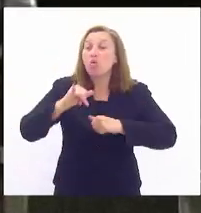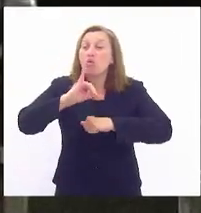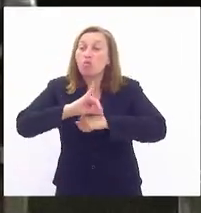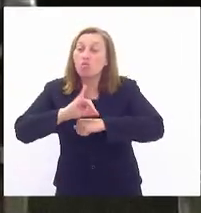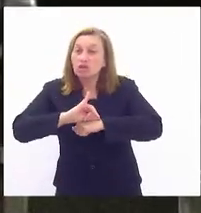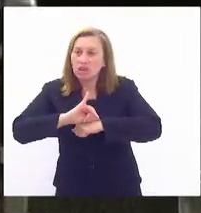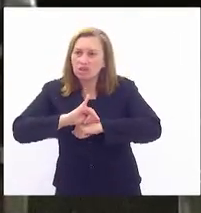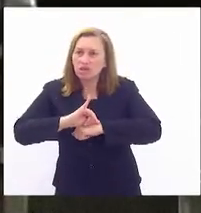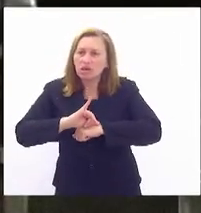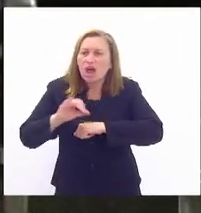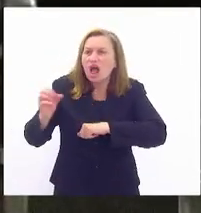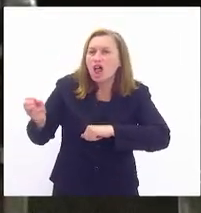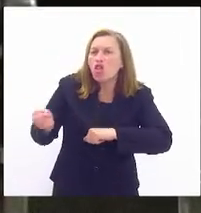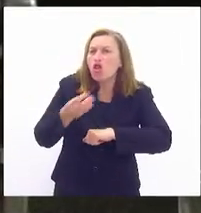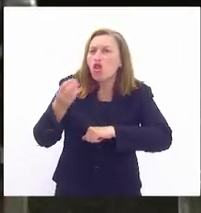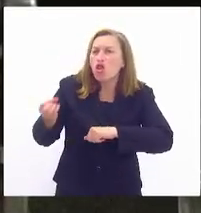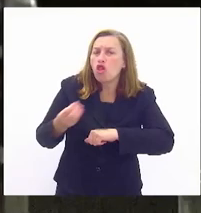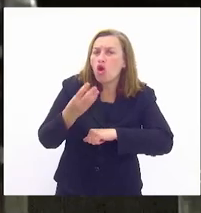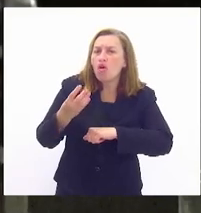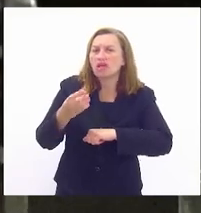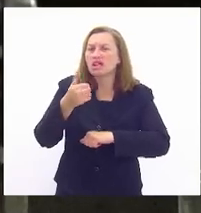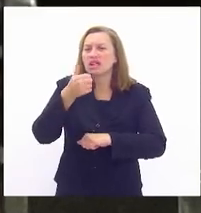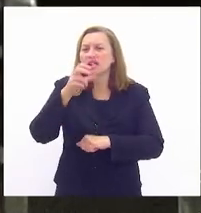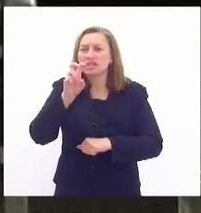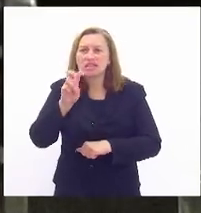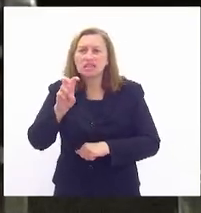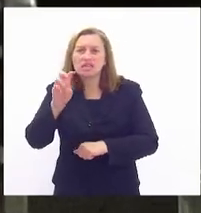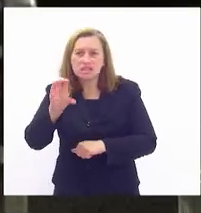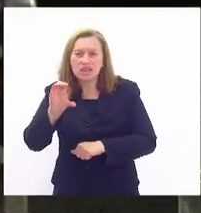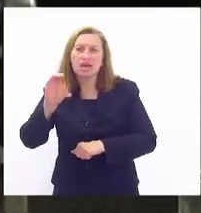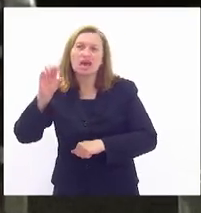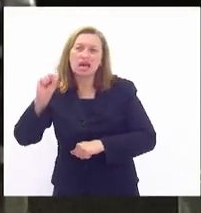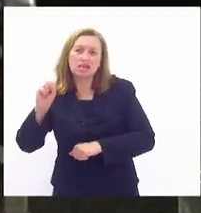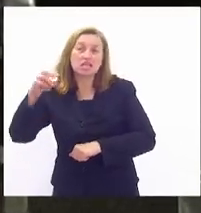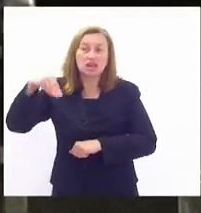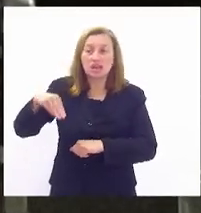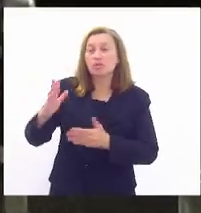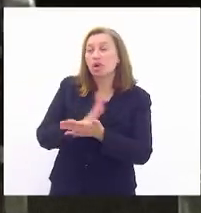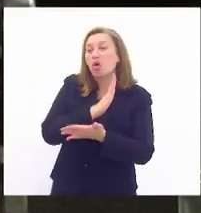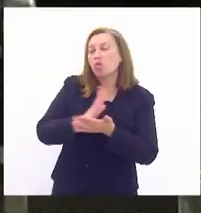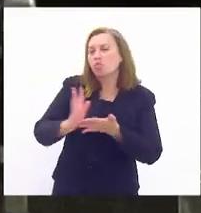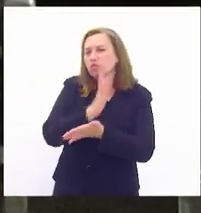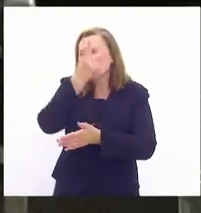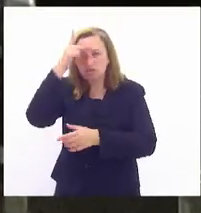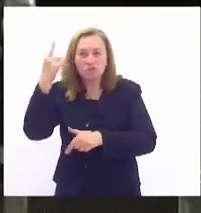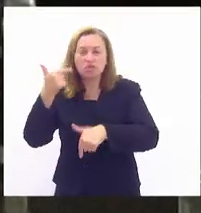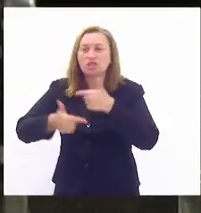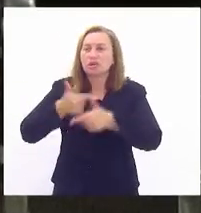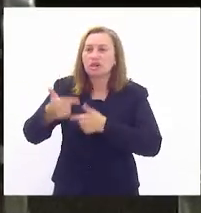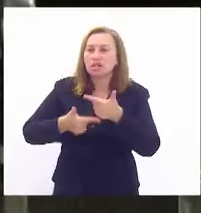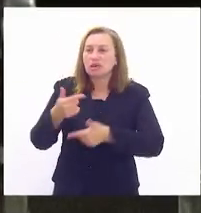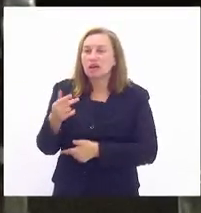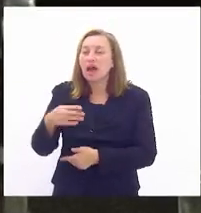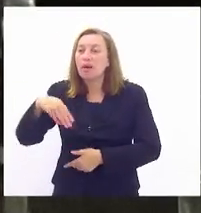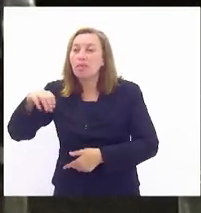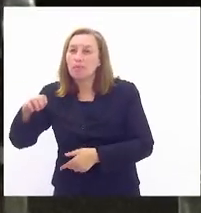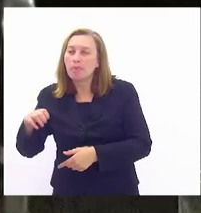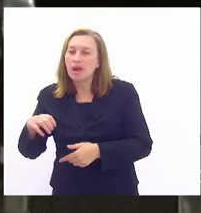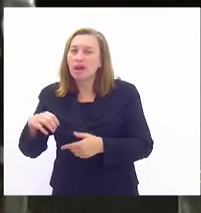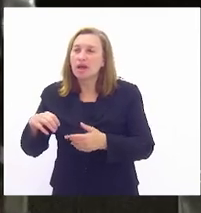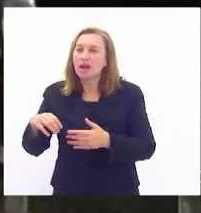irmã mais nova da CSN, né? A CSN, para muitos trabalhadores, era a mãe, né? A irmã mais velha tem aquela função de ser a